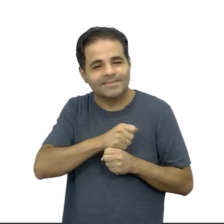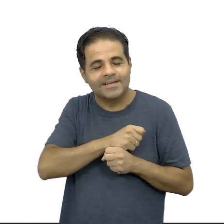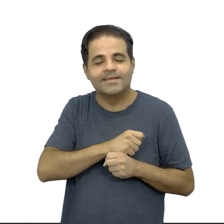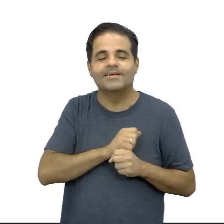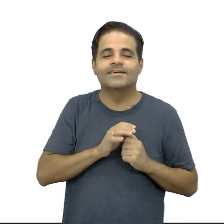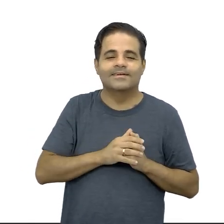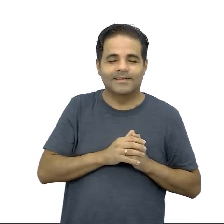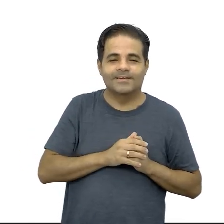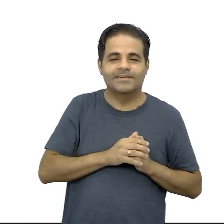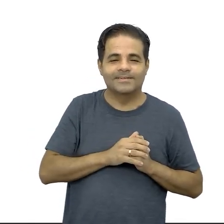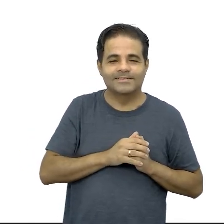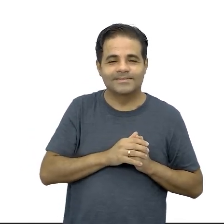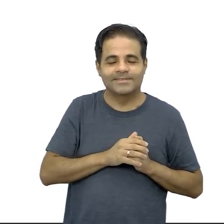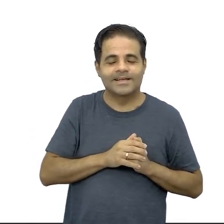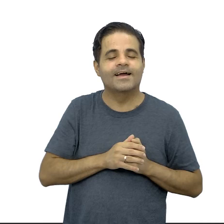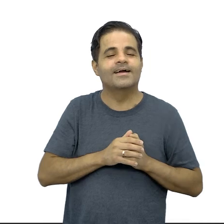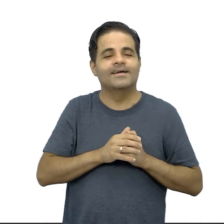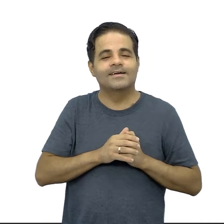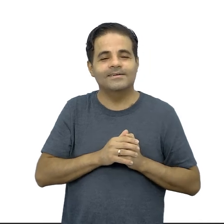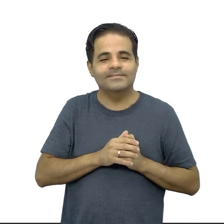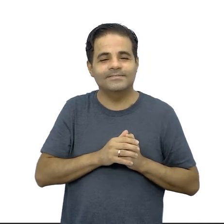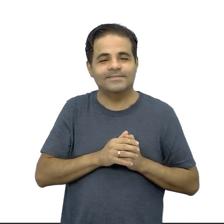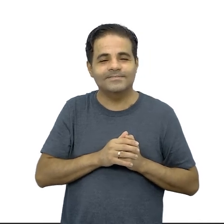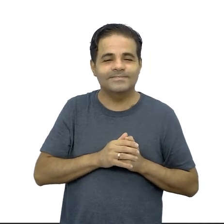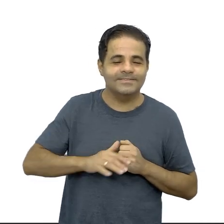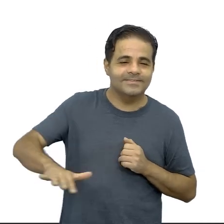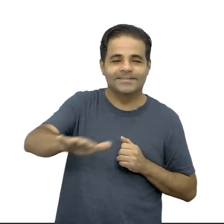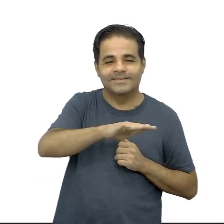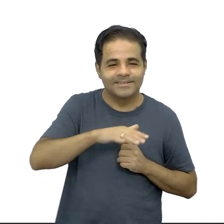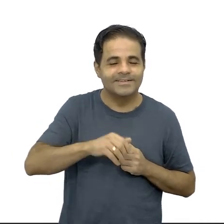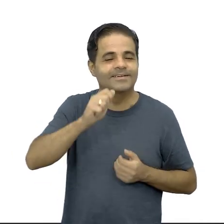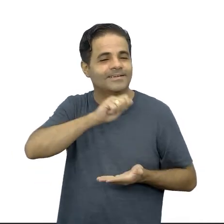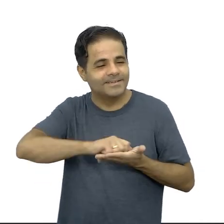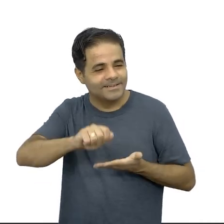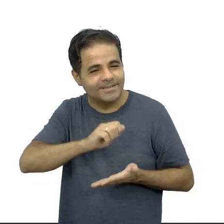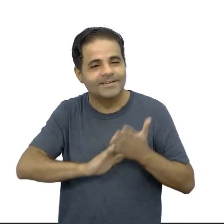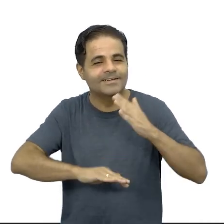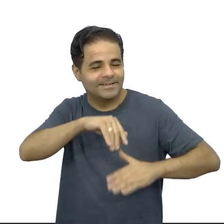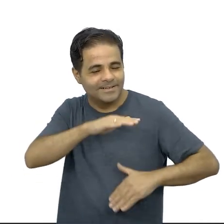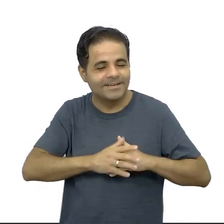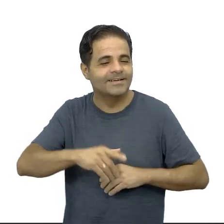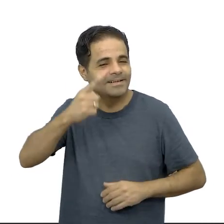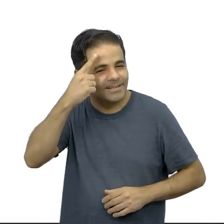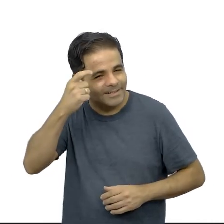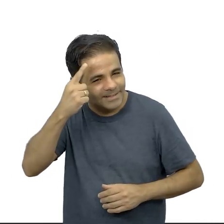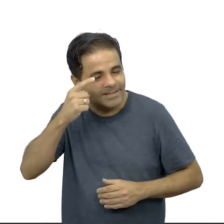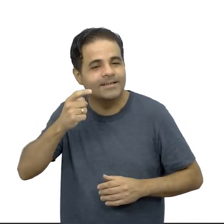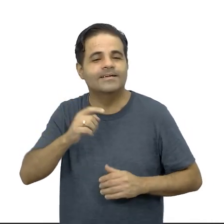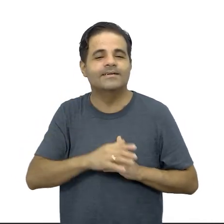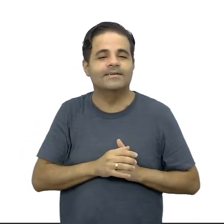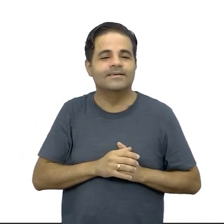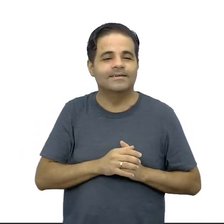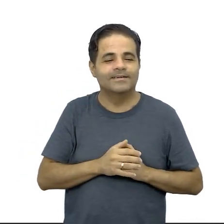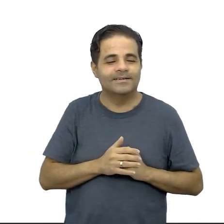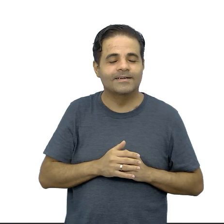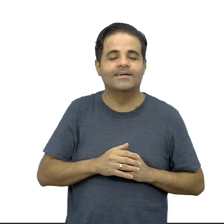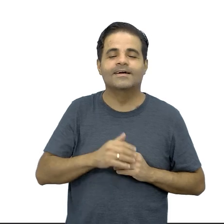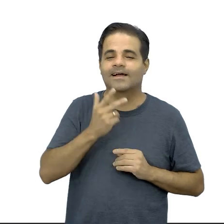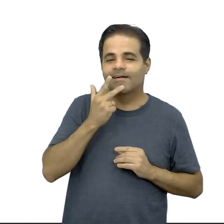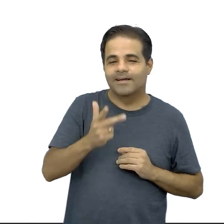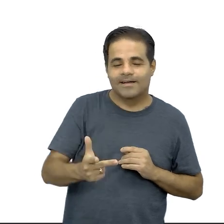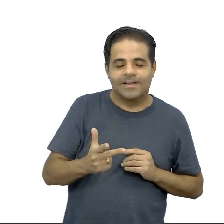gancho do ano anterior, né, deixando vocês cheios de ideias, trabalhar com a proposta